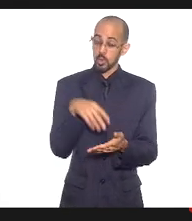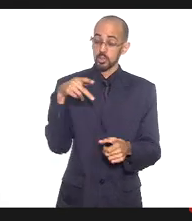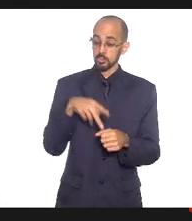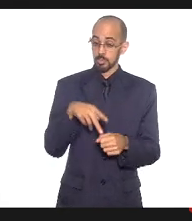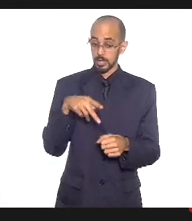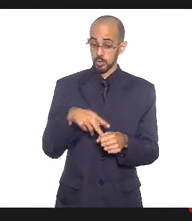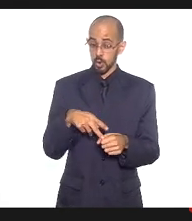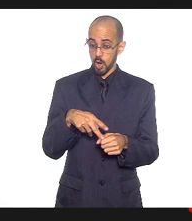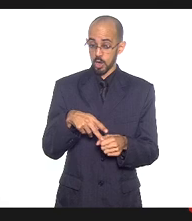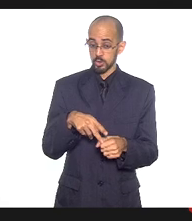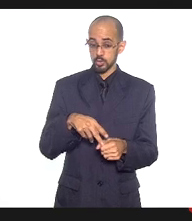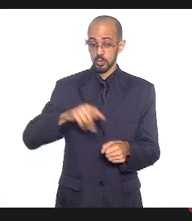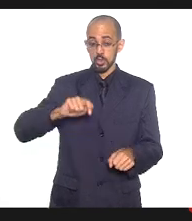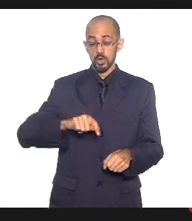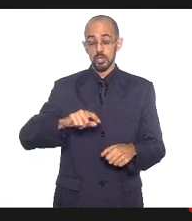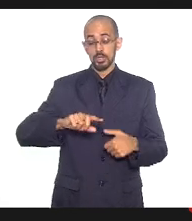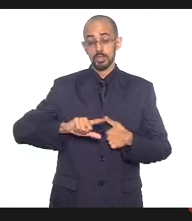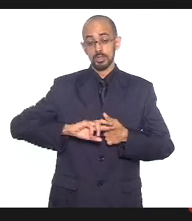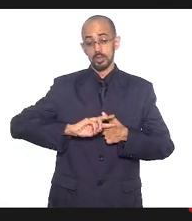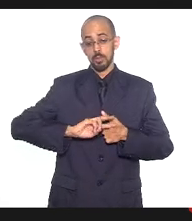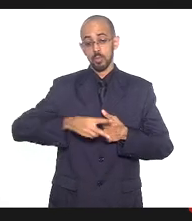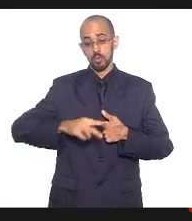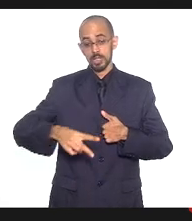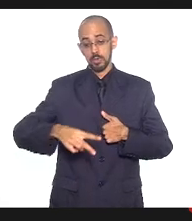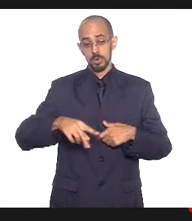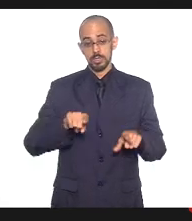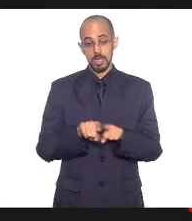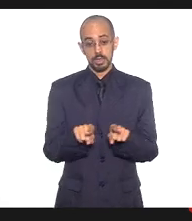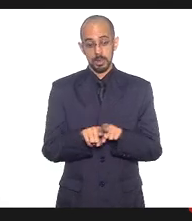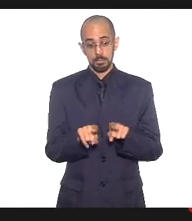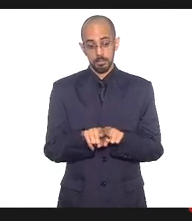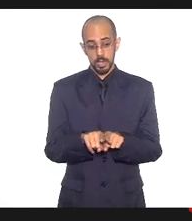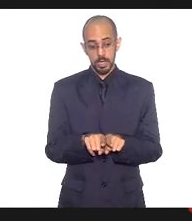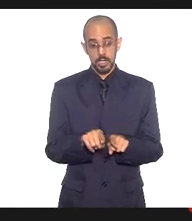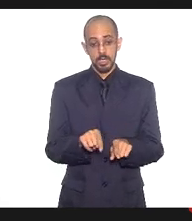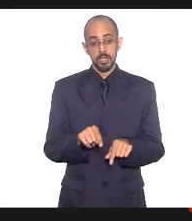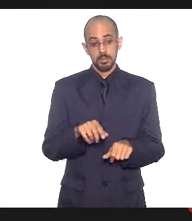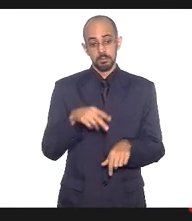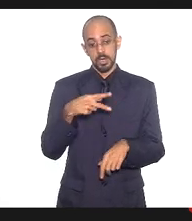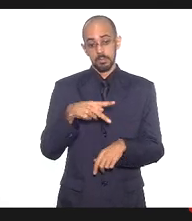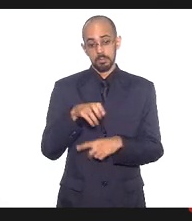Como consequência, como reflexo disso, também para Petrogal